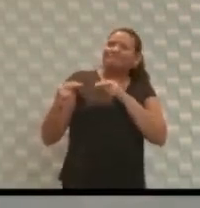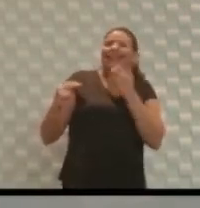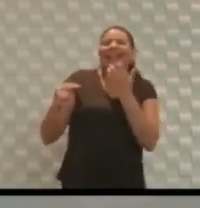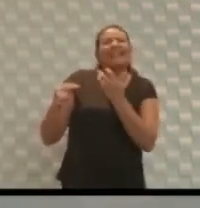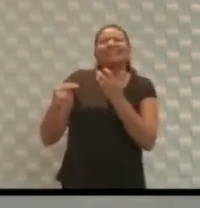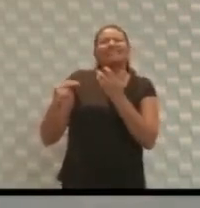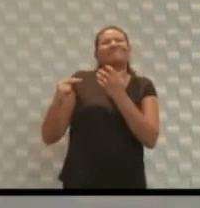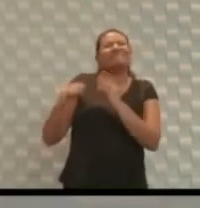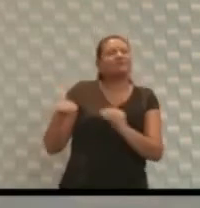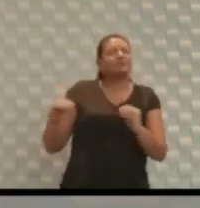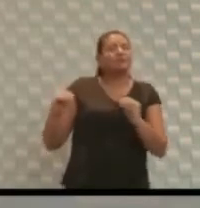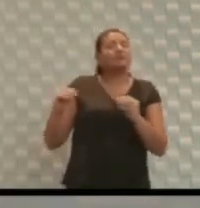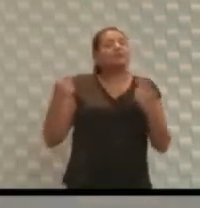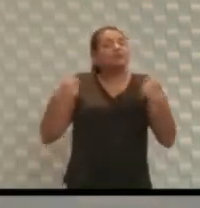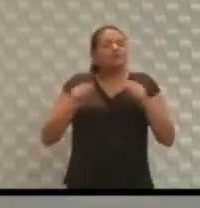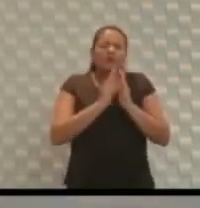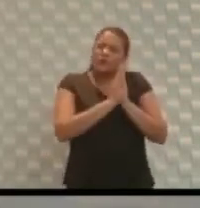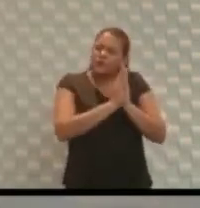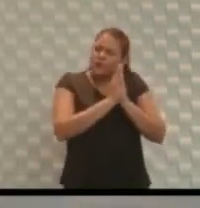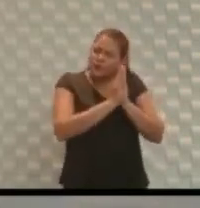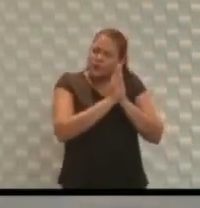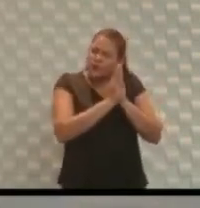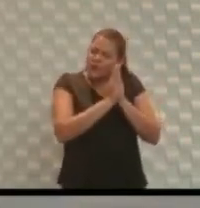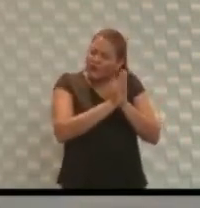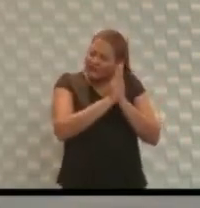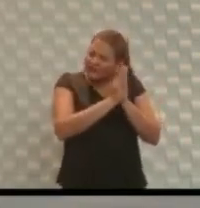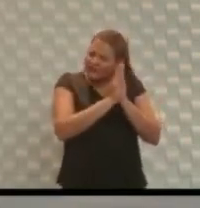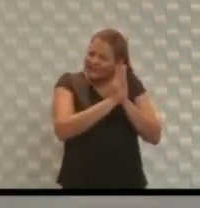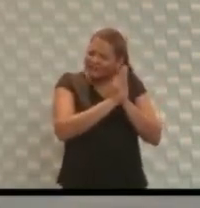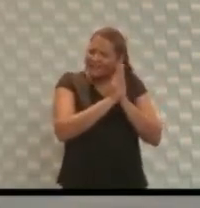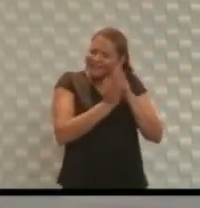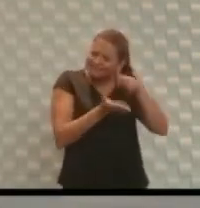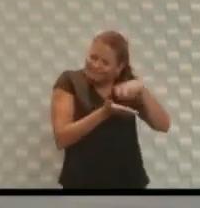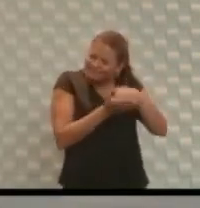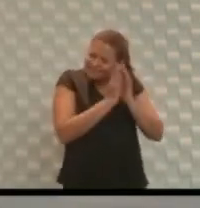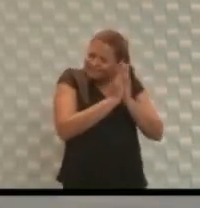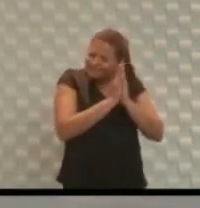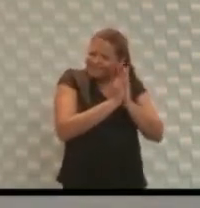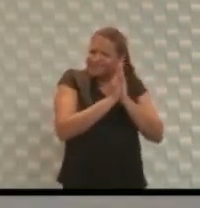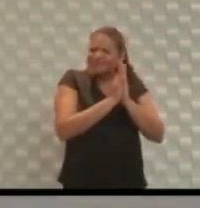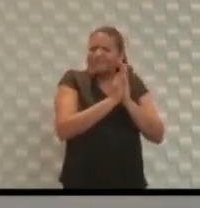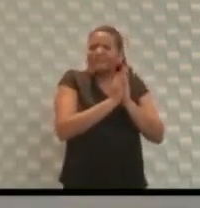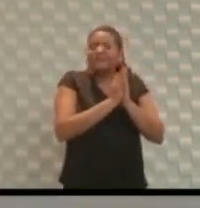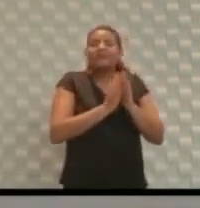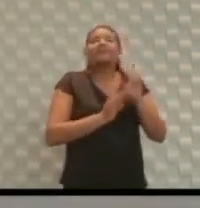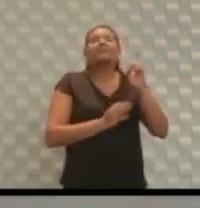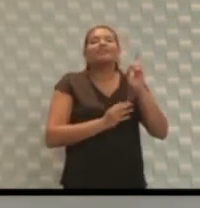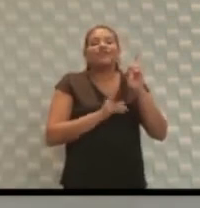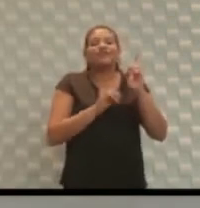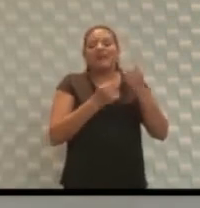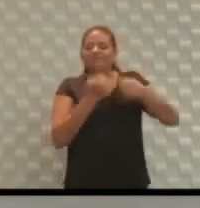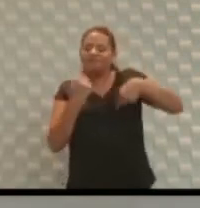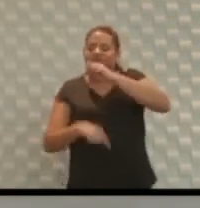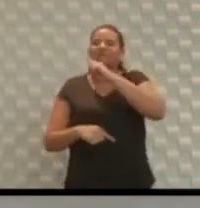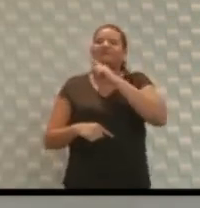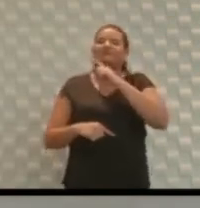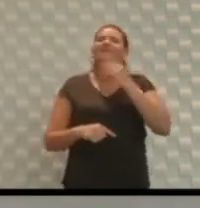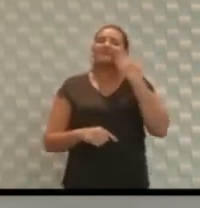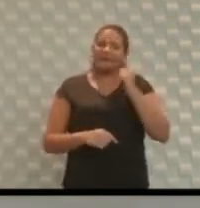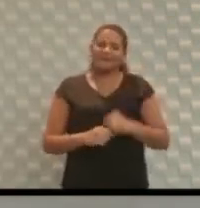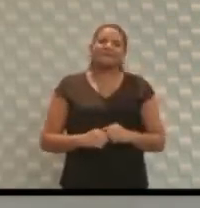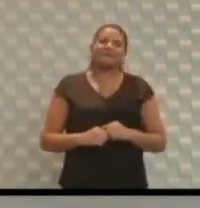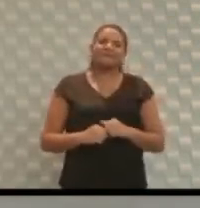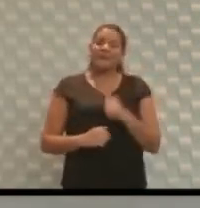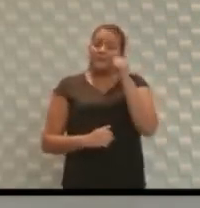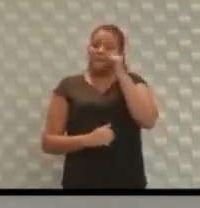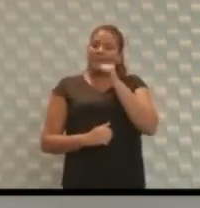construa relacionamento em oração, invoque a Deus, se aproxima de Deus, que você vai ver que você vai se tornar uma melhor mulher para o seu